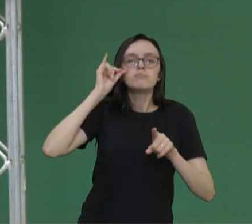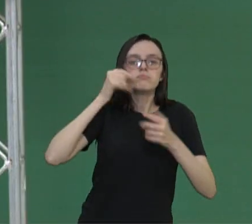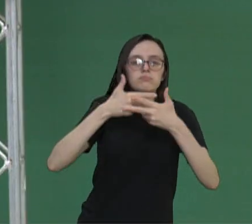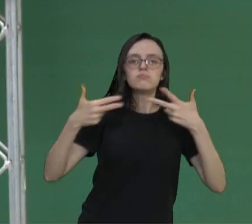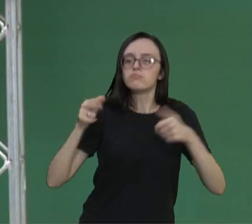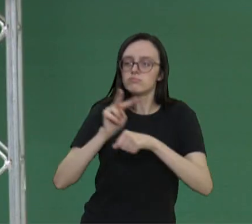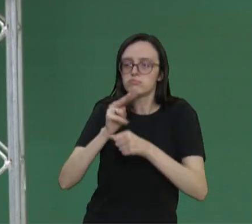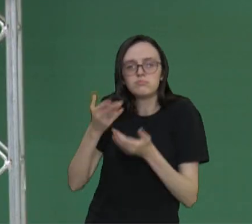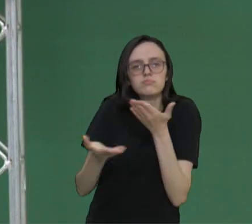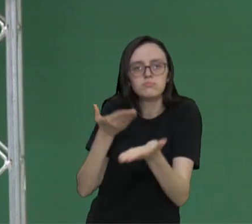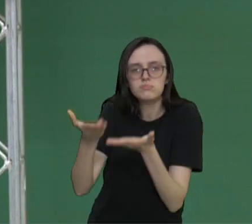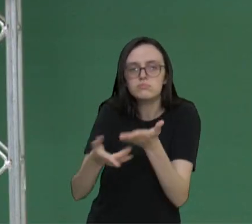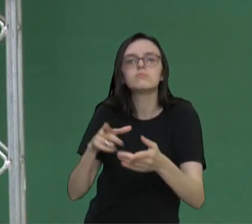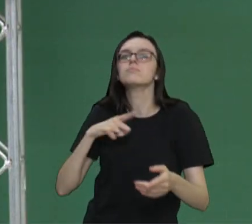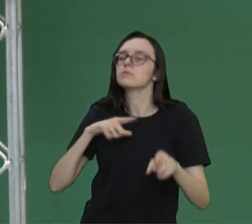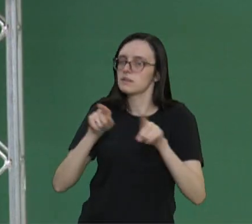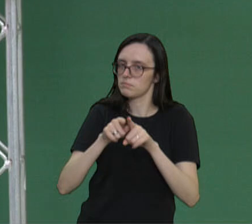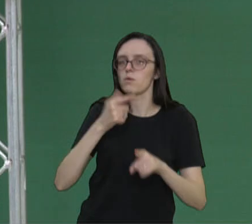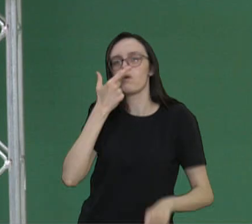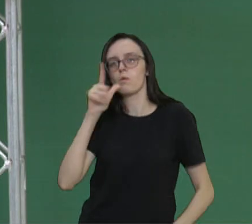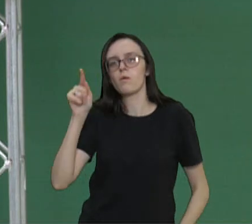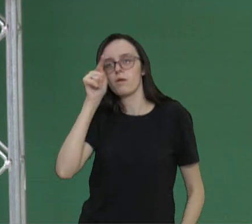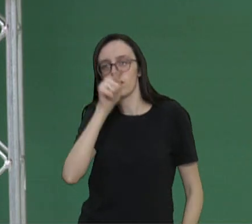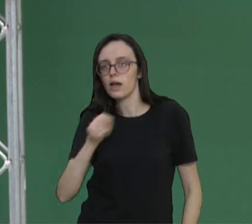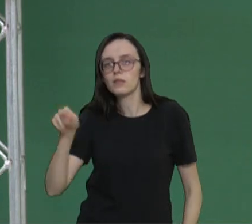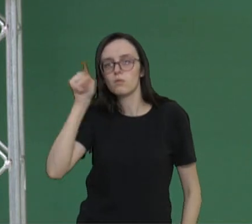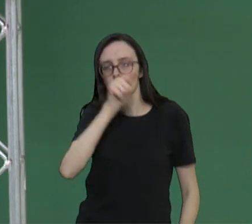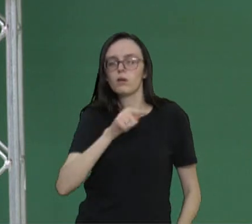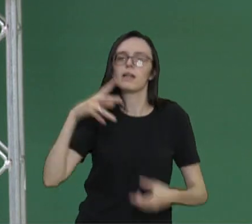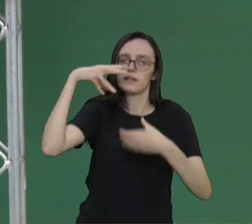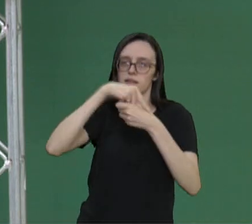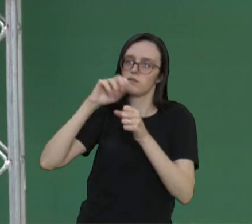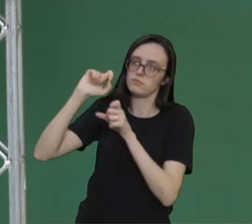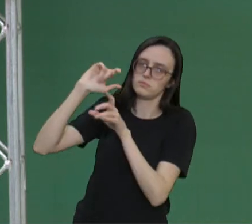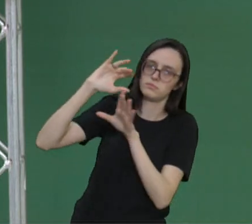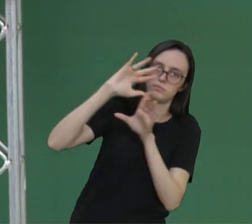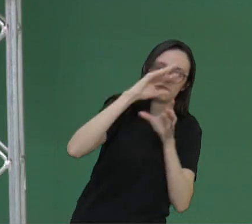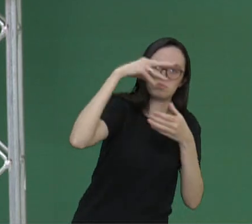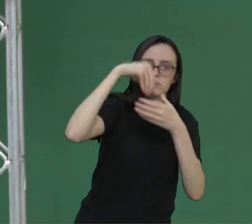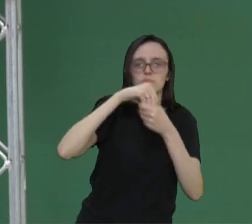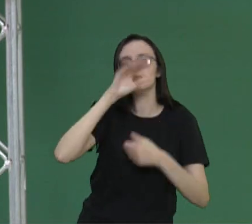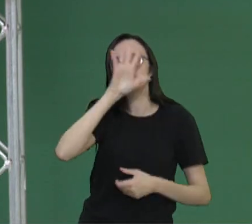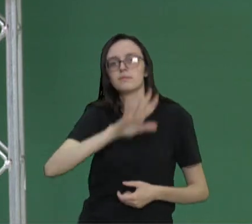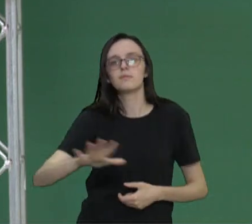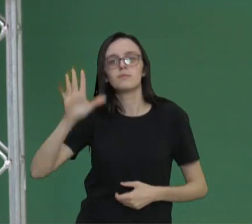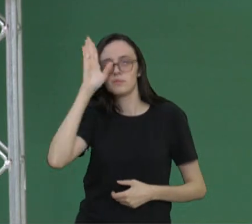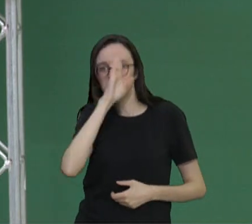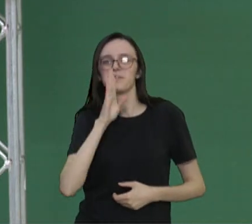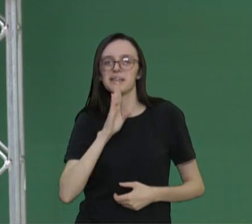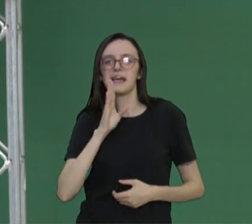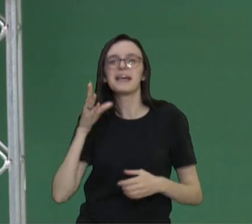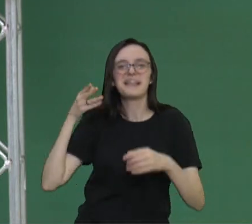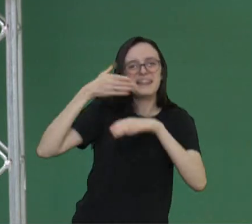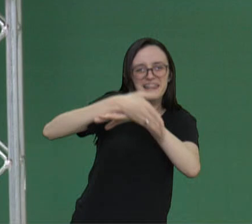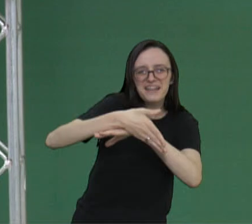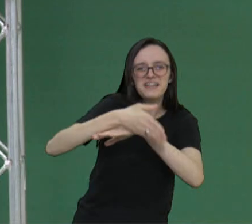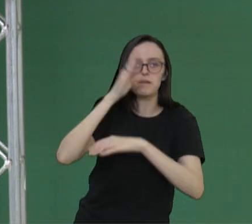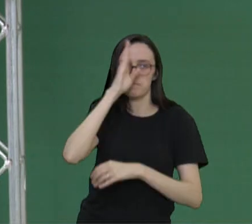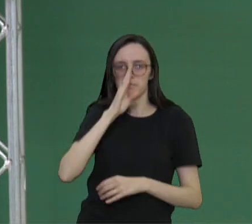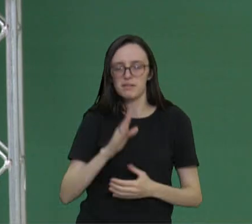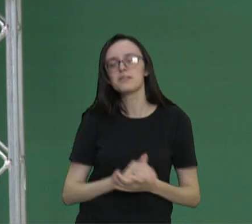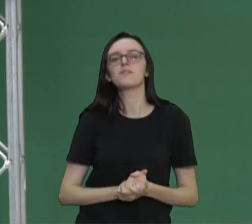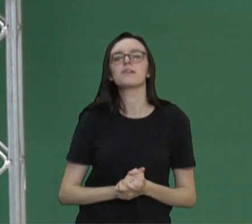um outro ciclo econômico que adentrou dentro do interior, que entrou no